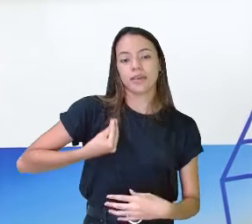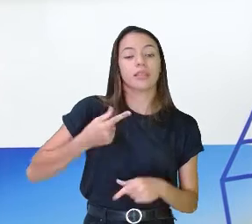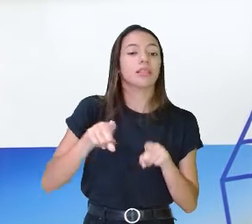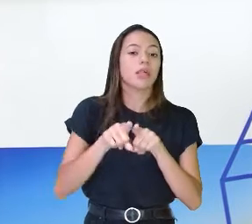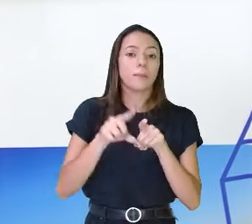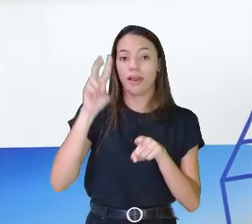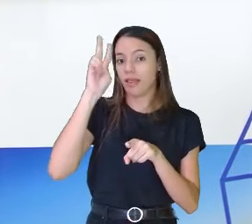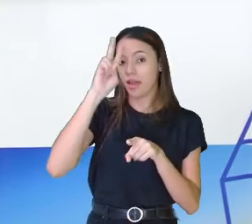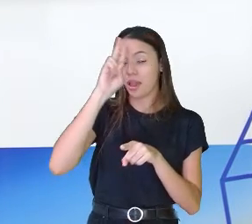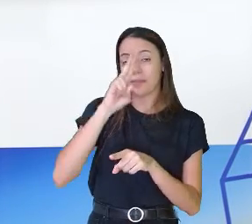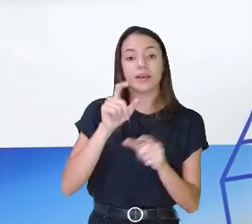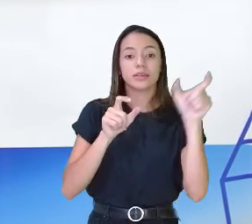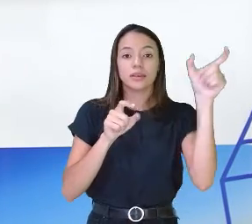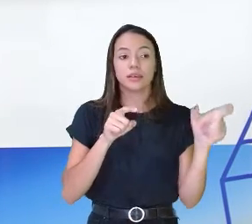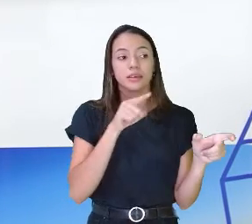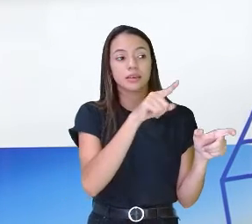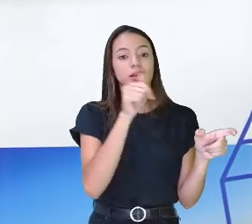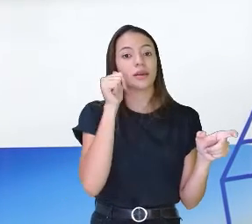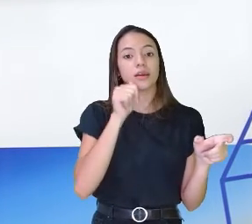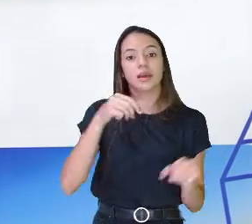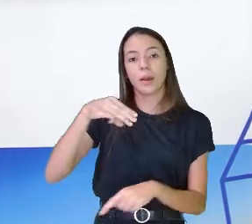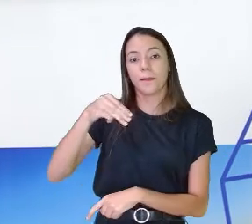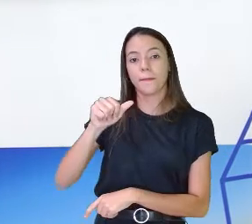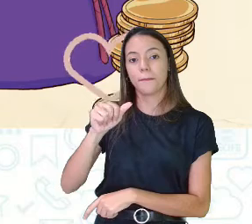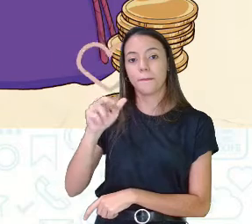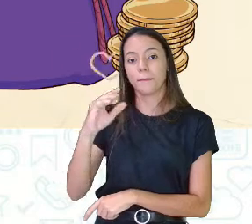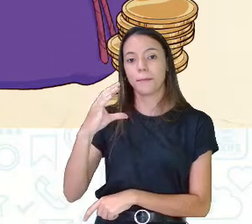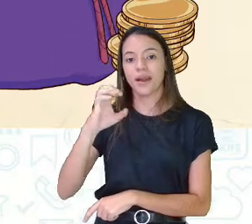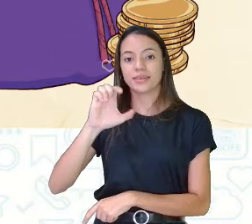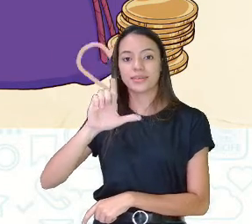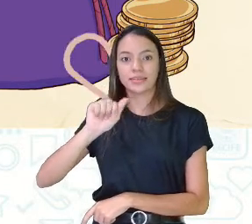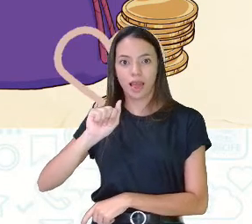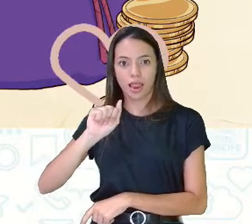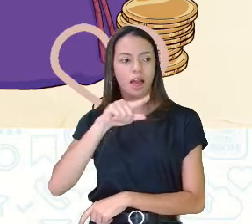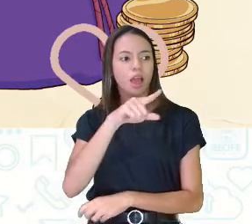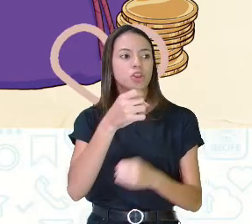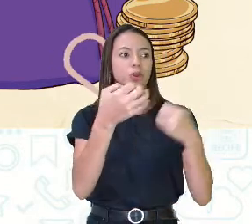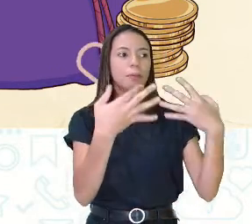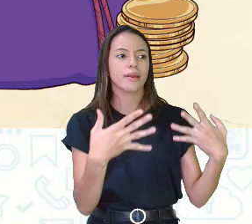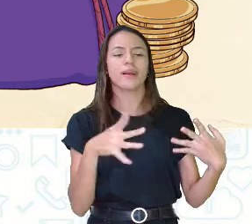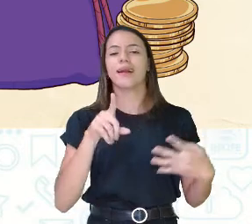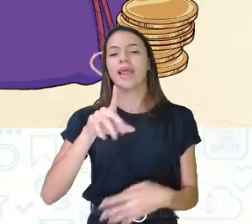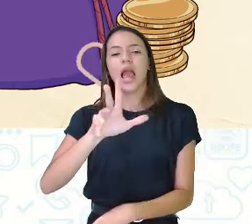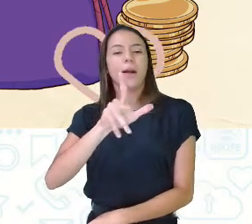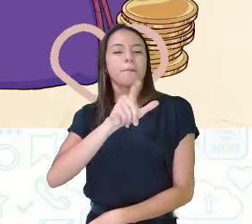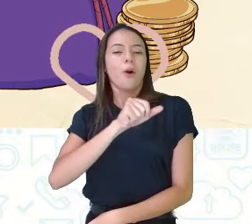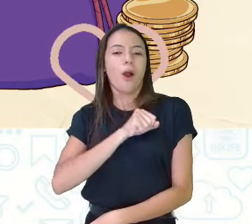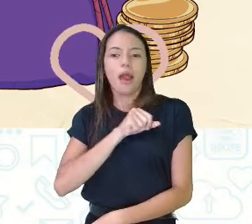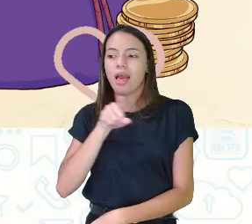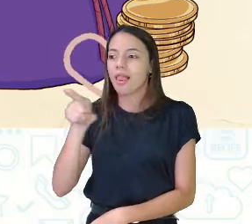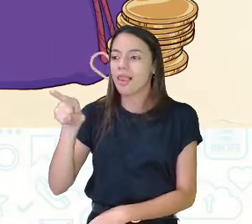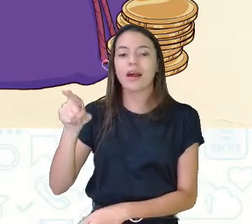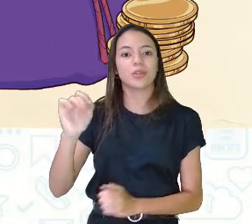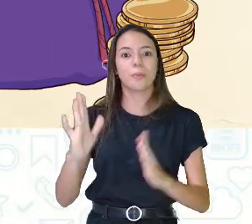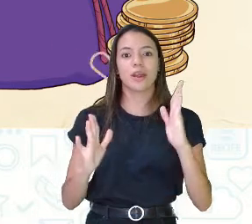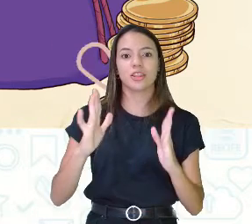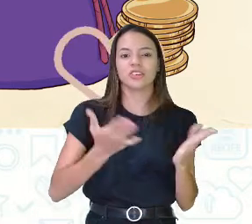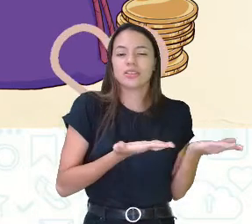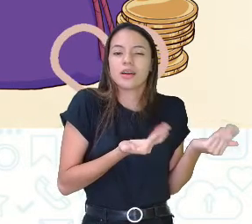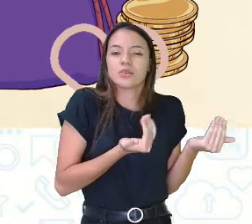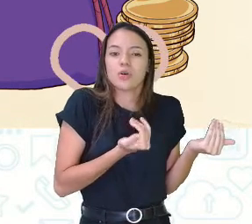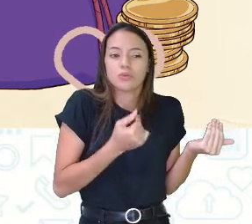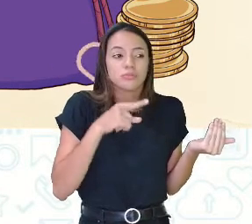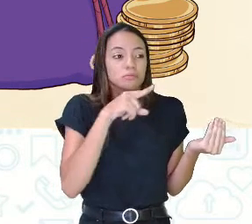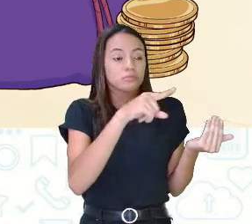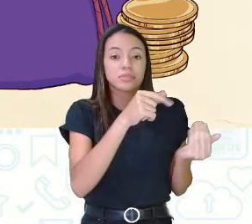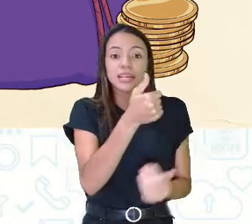amou durante a sua juventude. E aí, sobre Marcela, ele vai dizer: Marcela amou-me durante